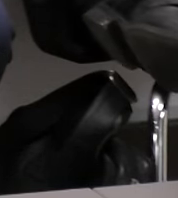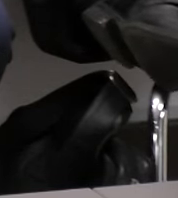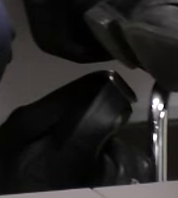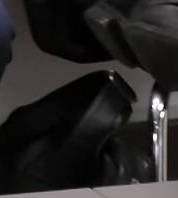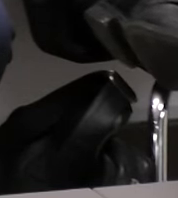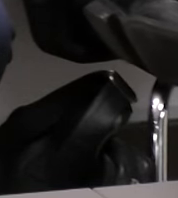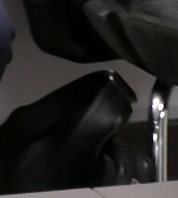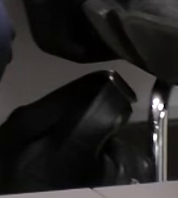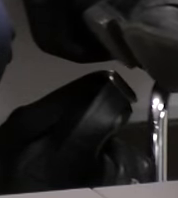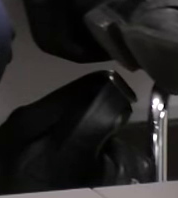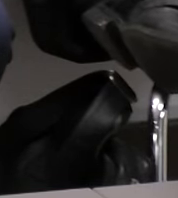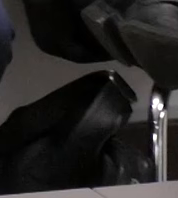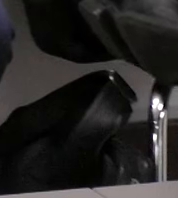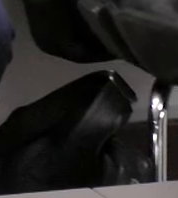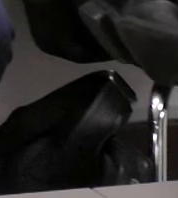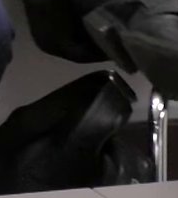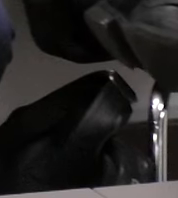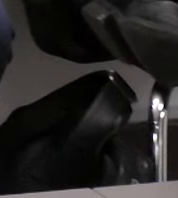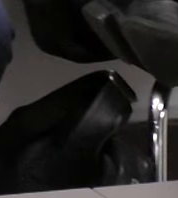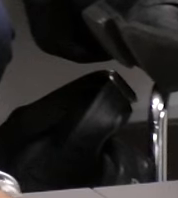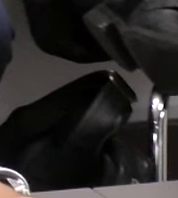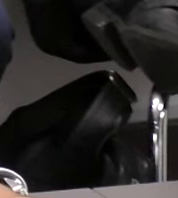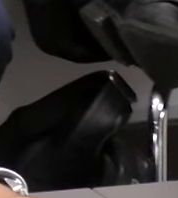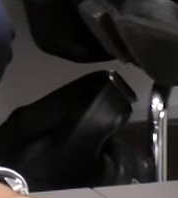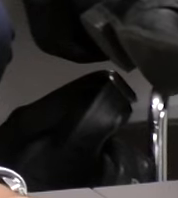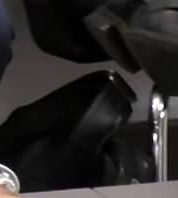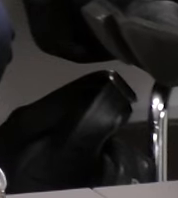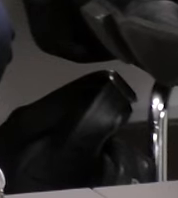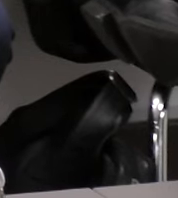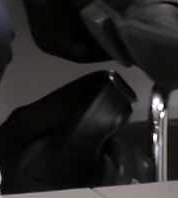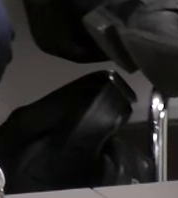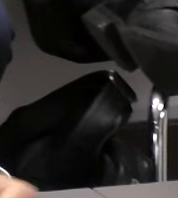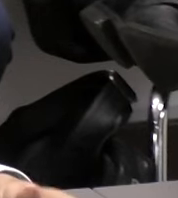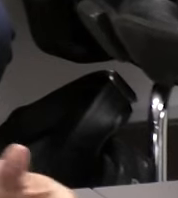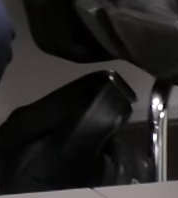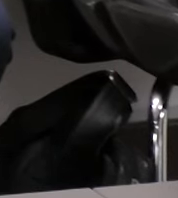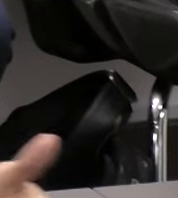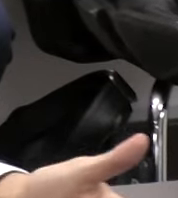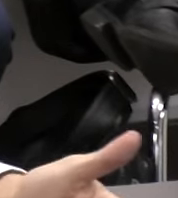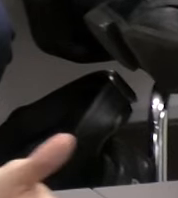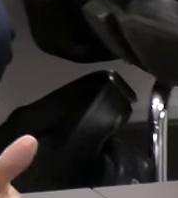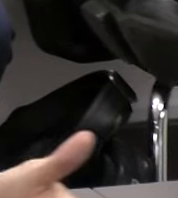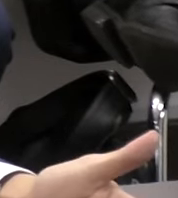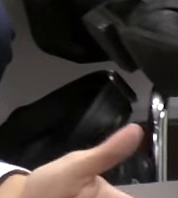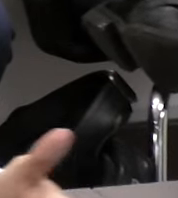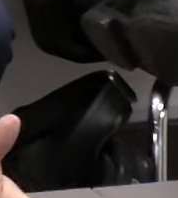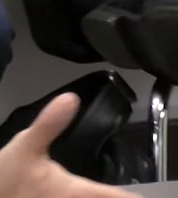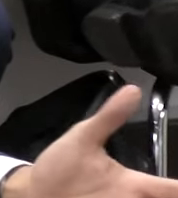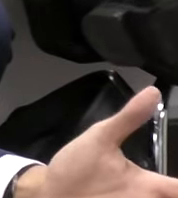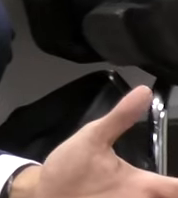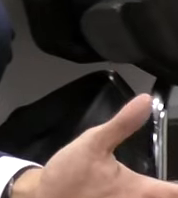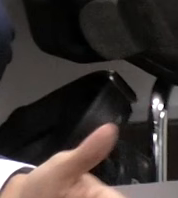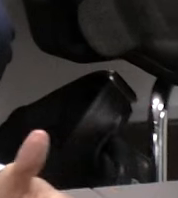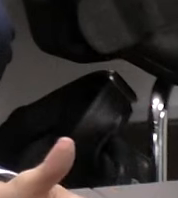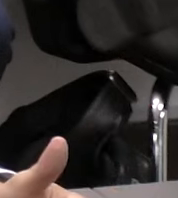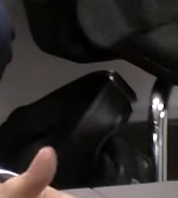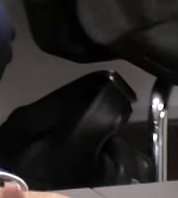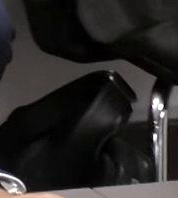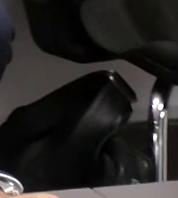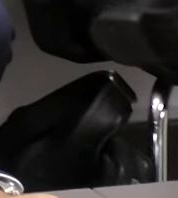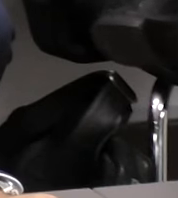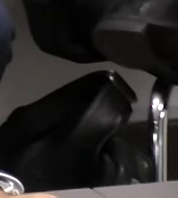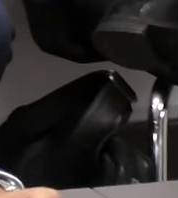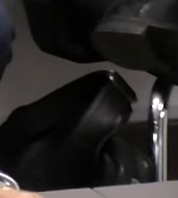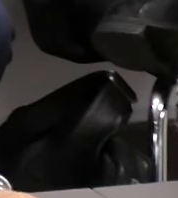razão da inserção da sua imagem pessoal em um um um álbum fotográfico um registro